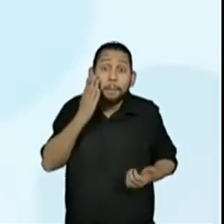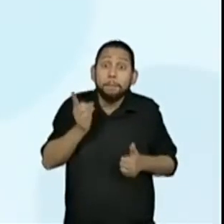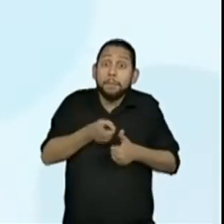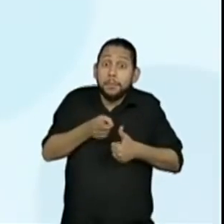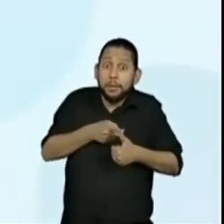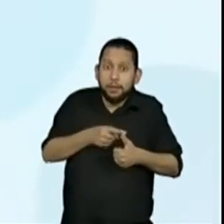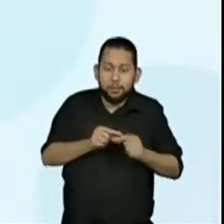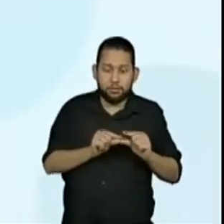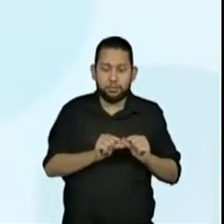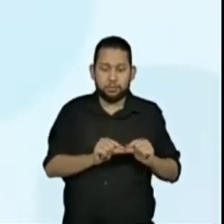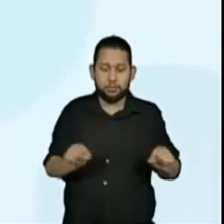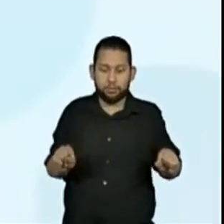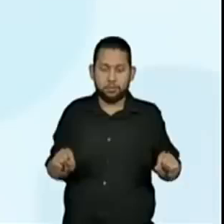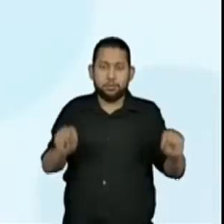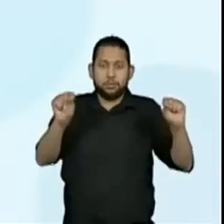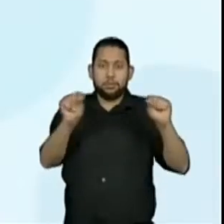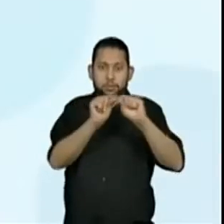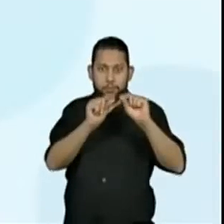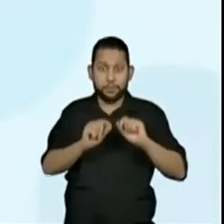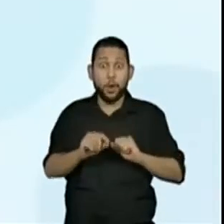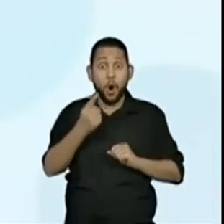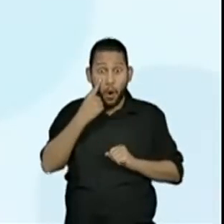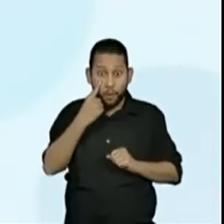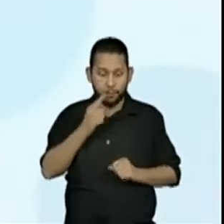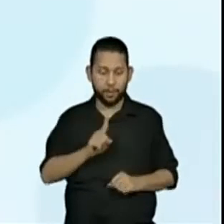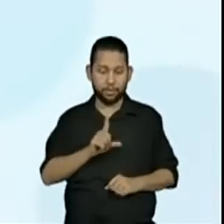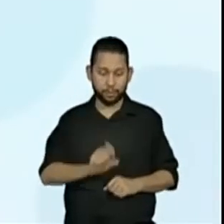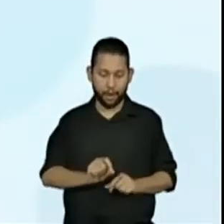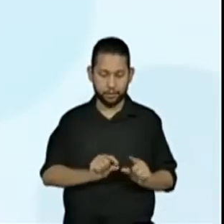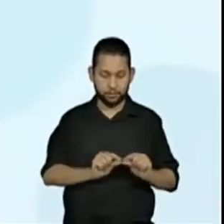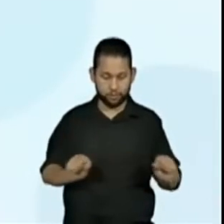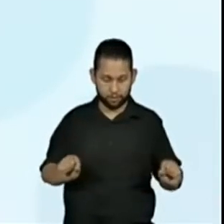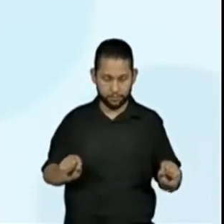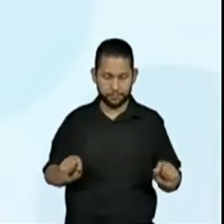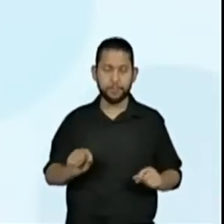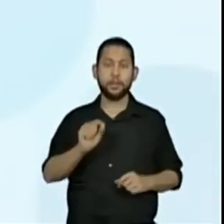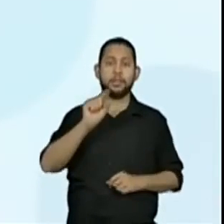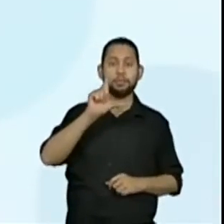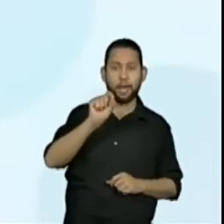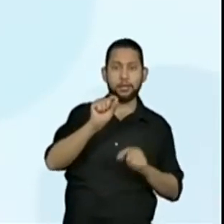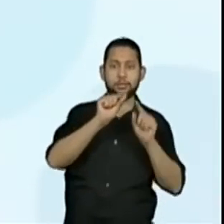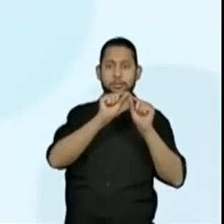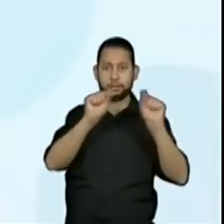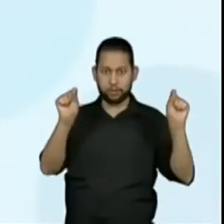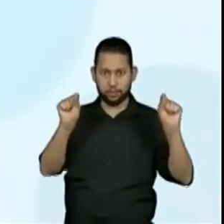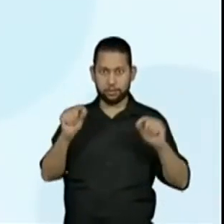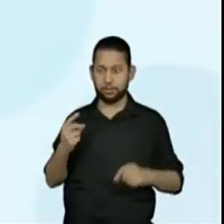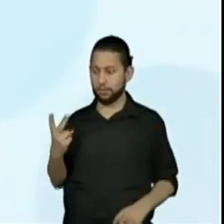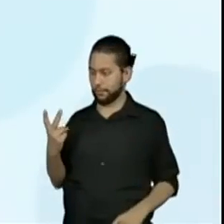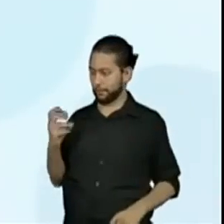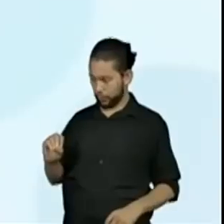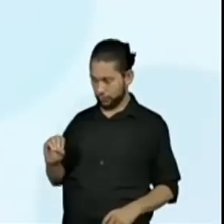duplicar esses 10 m porque tenho 10 aqui e 10 aqui então estou calculando o perímetro